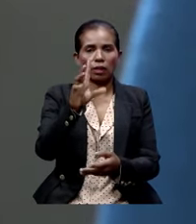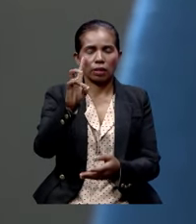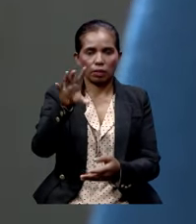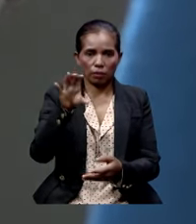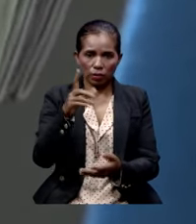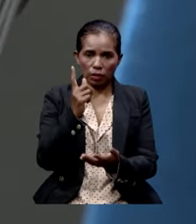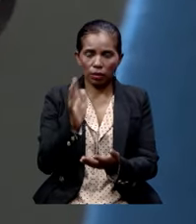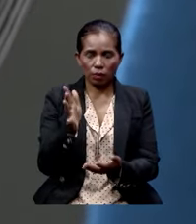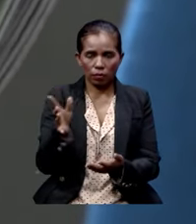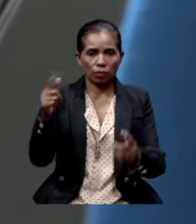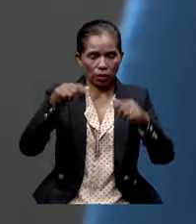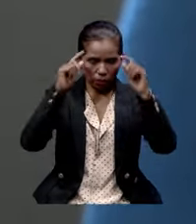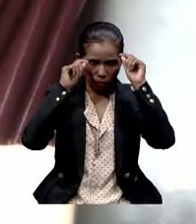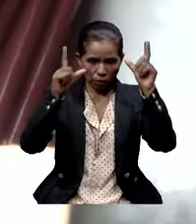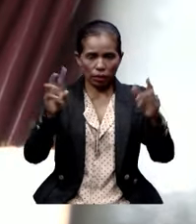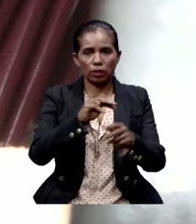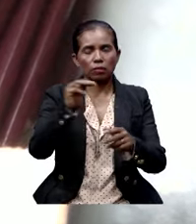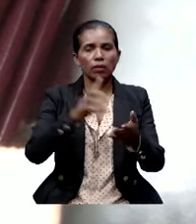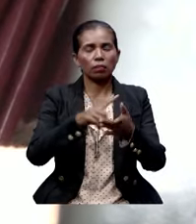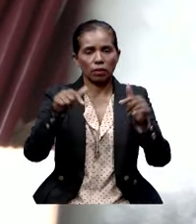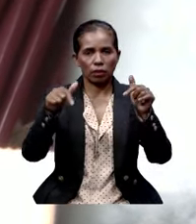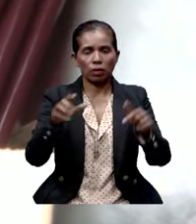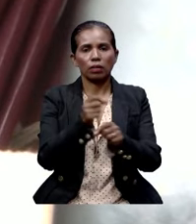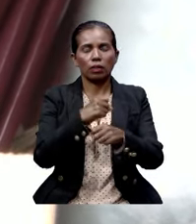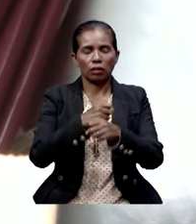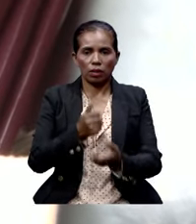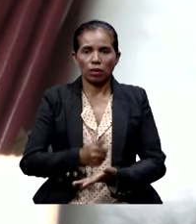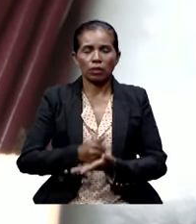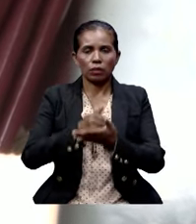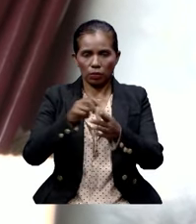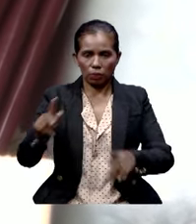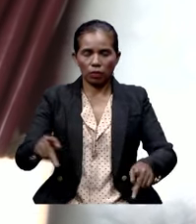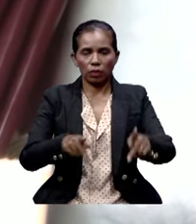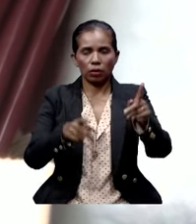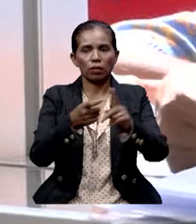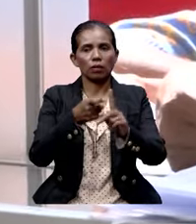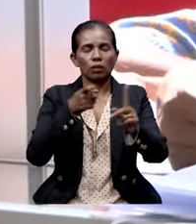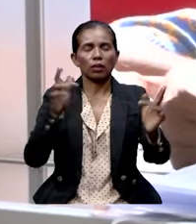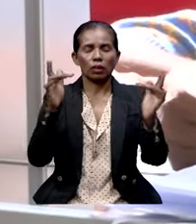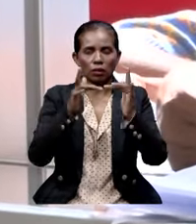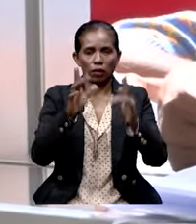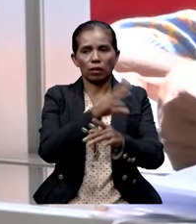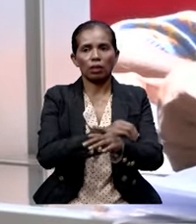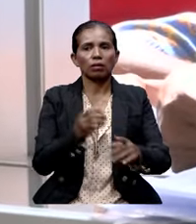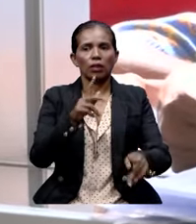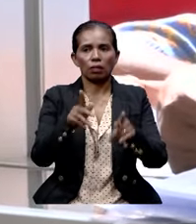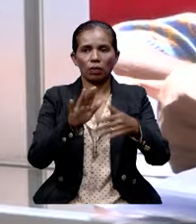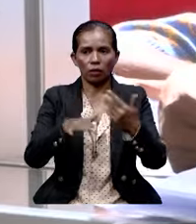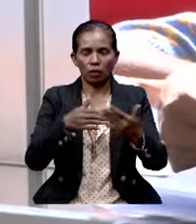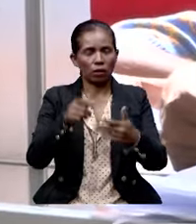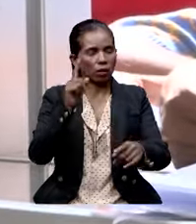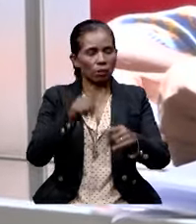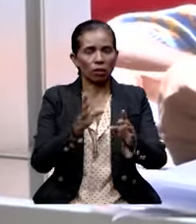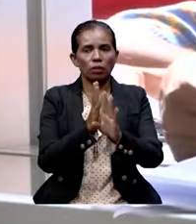toona iha Timor Leste iha segunda semana ne no se halo atendimento ba publiku lihusi online nune esidadaun sira labele